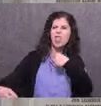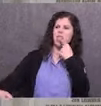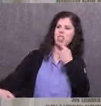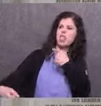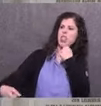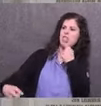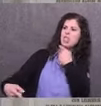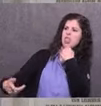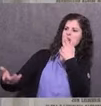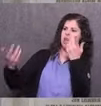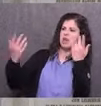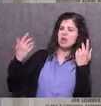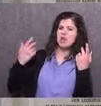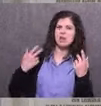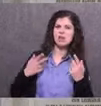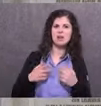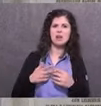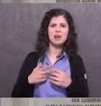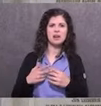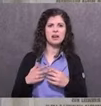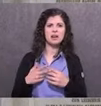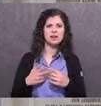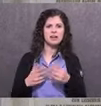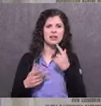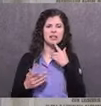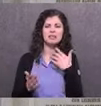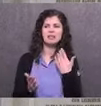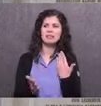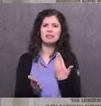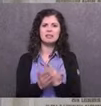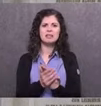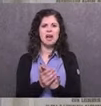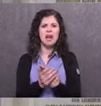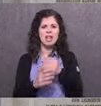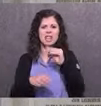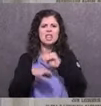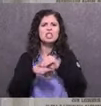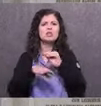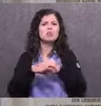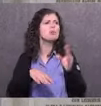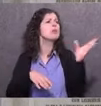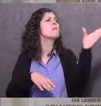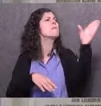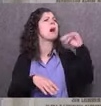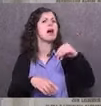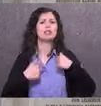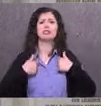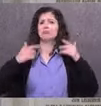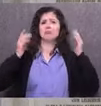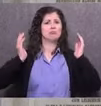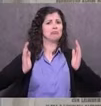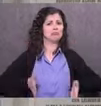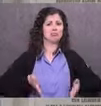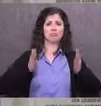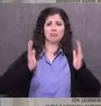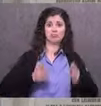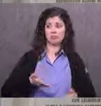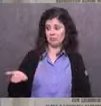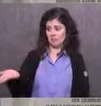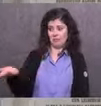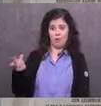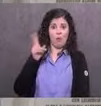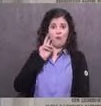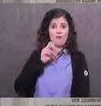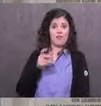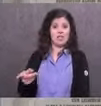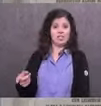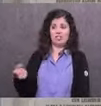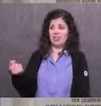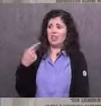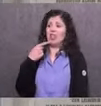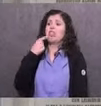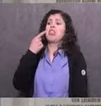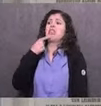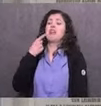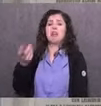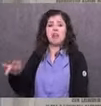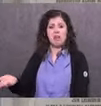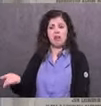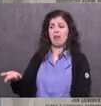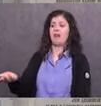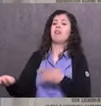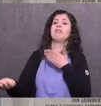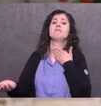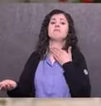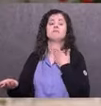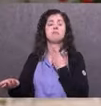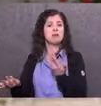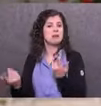Que necessidade temos de mais testemunhas? Acabais de ouvir a blasfêmia. Que vos